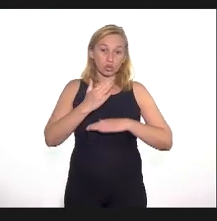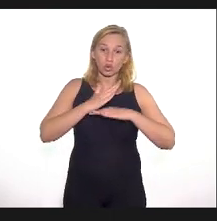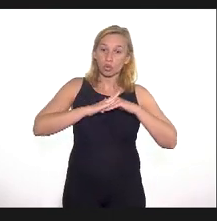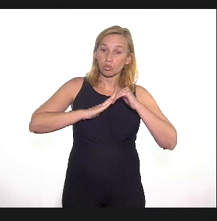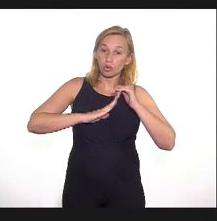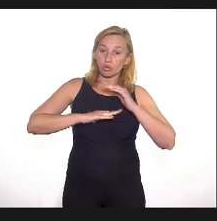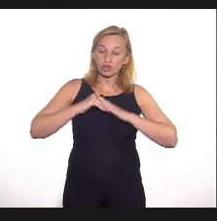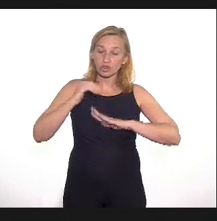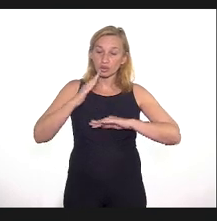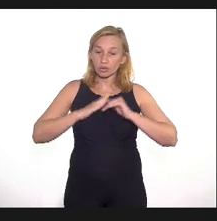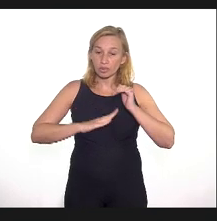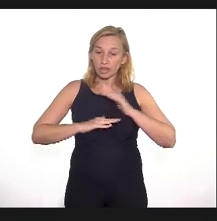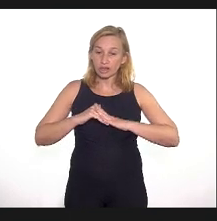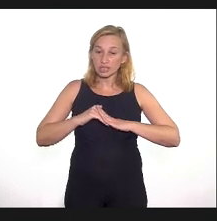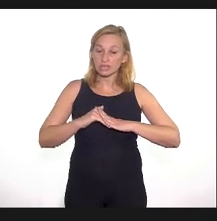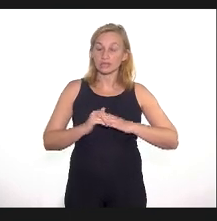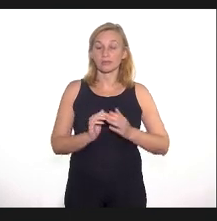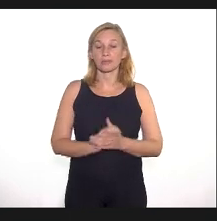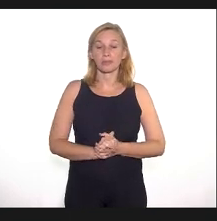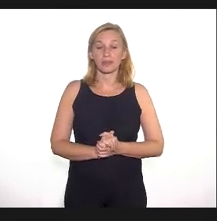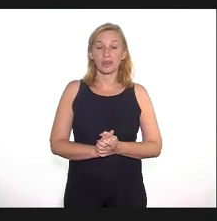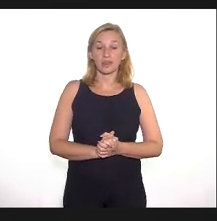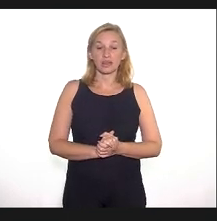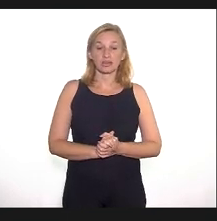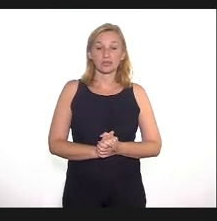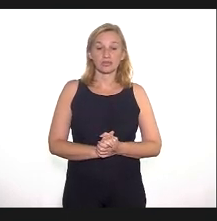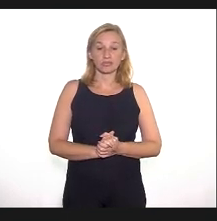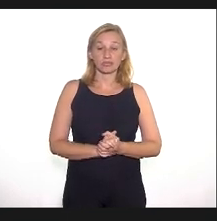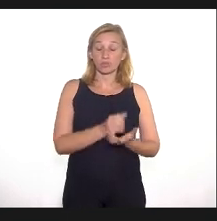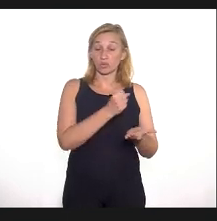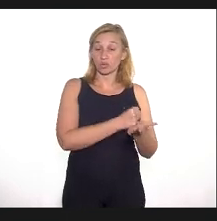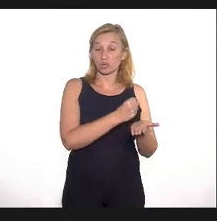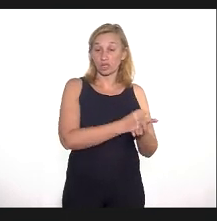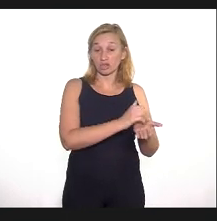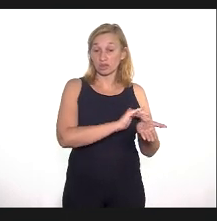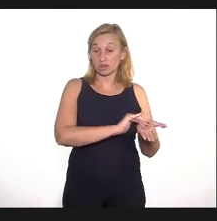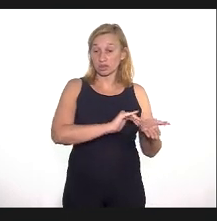profissionais e que estão sendo rescindidos esses contratos